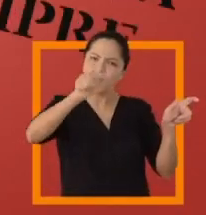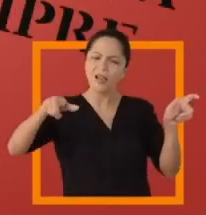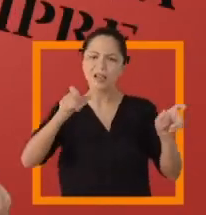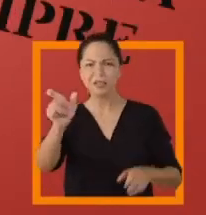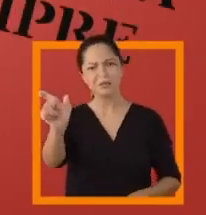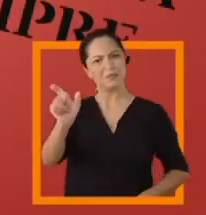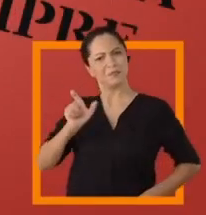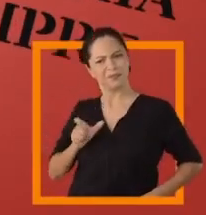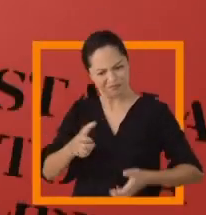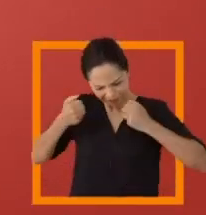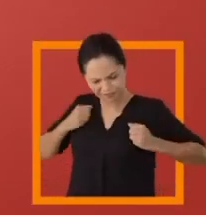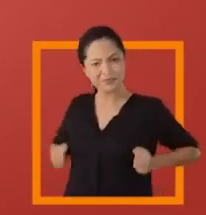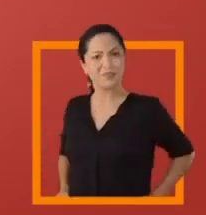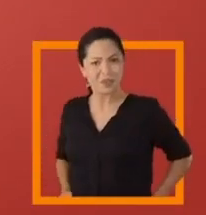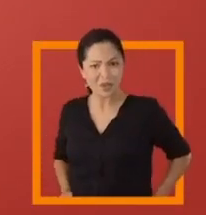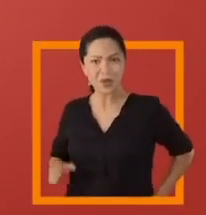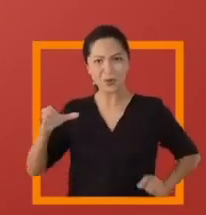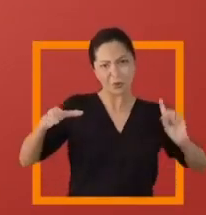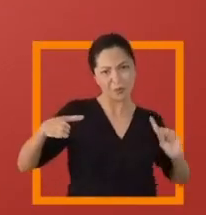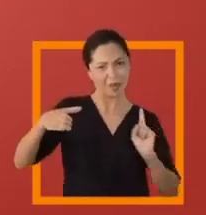já me chamaram de comunista.